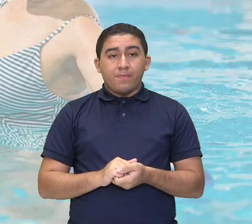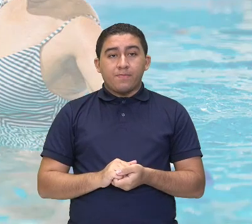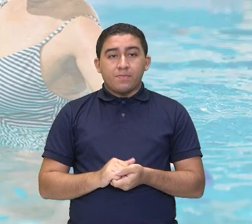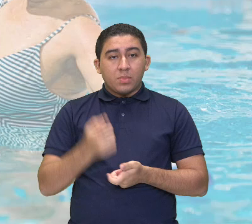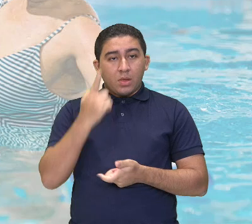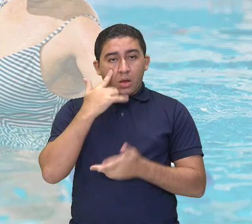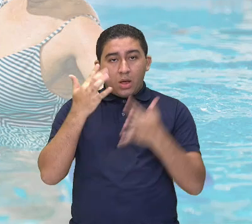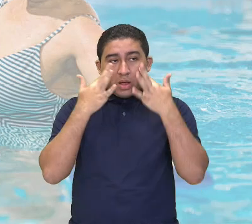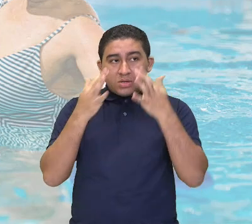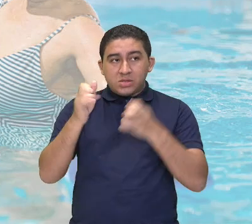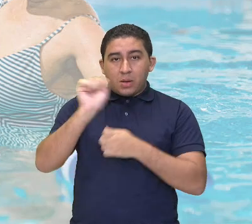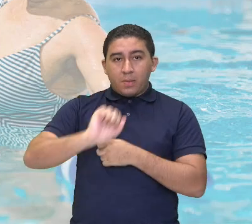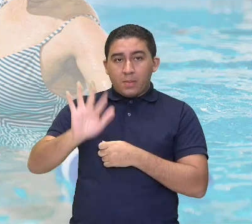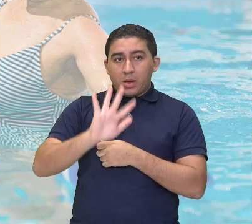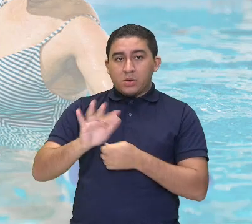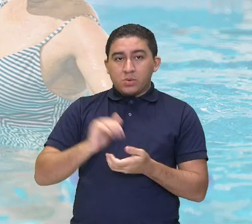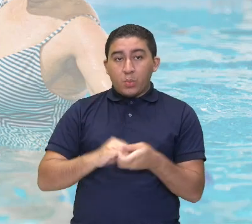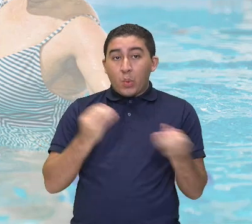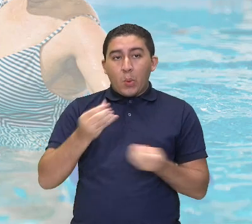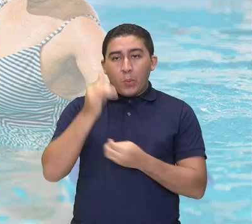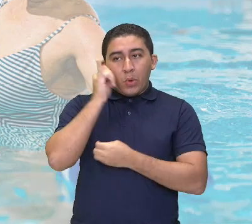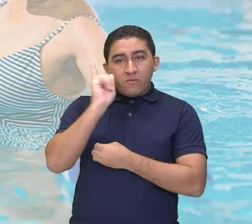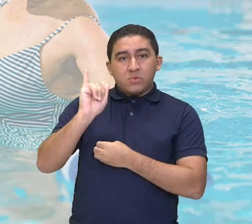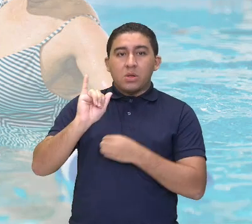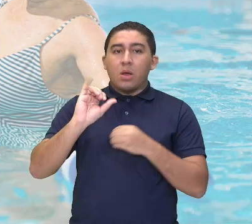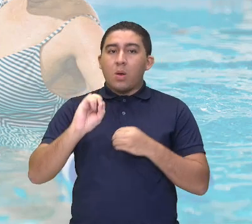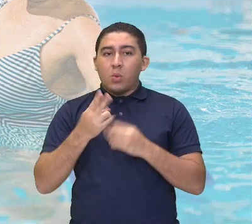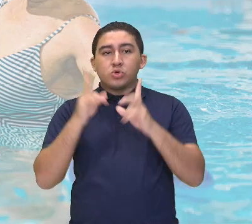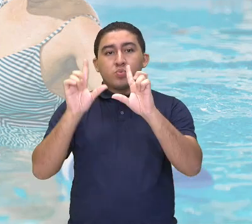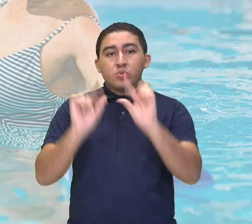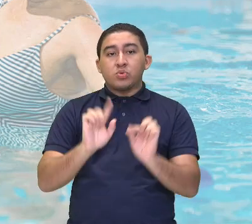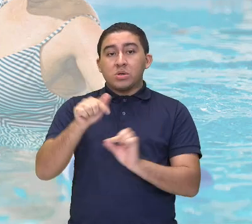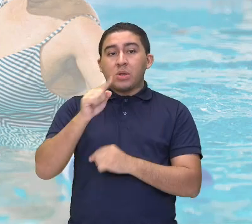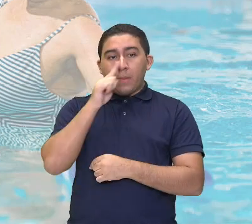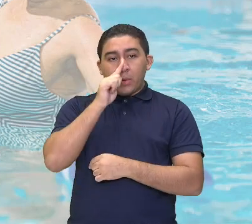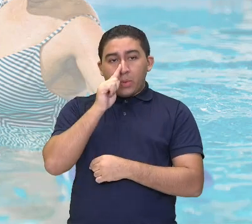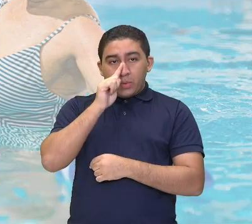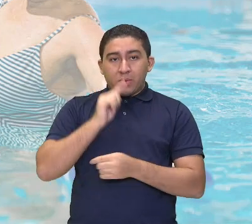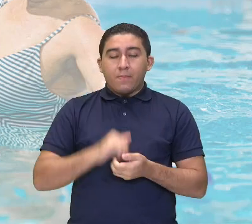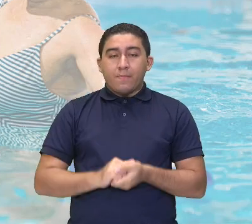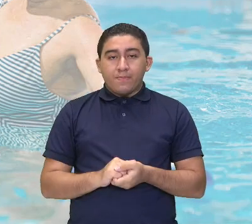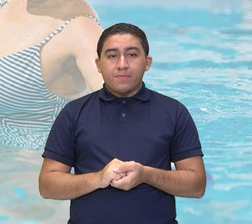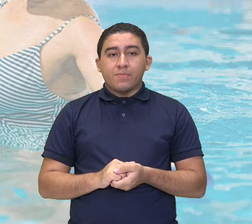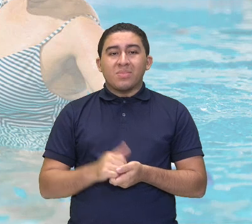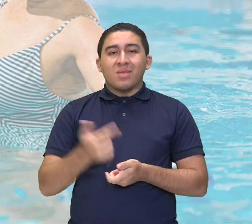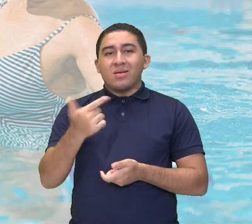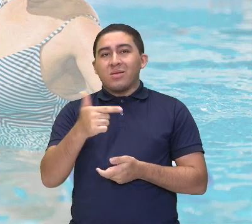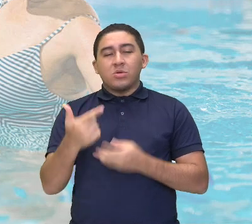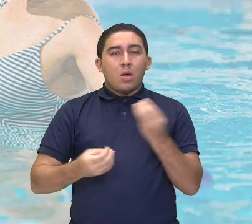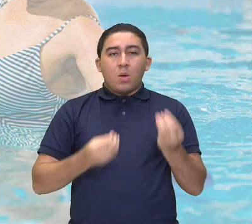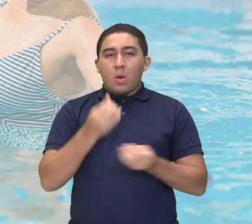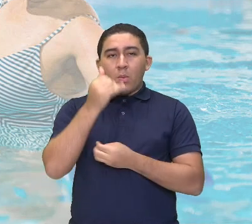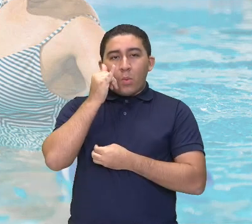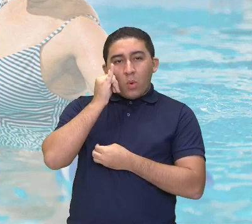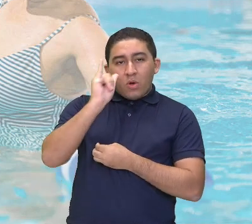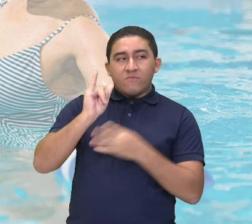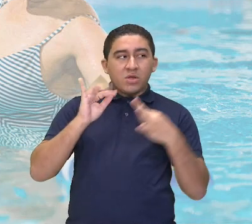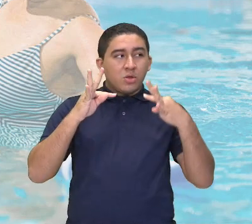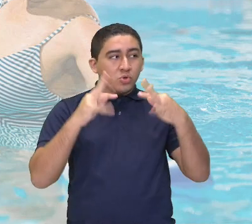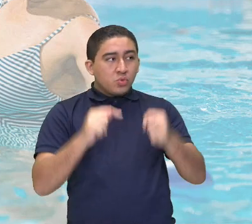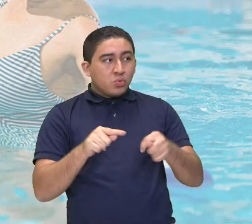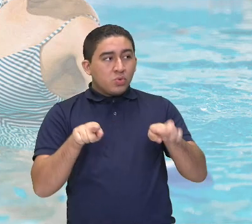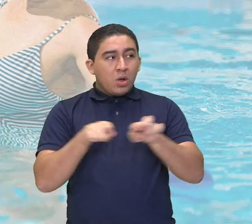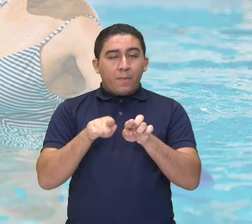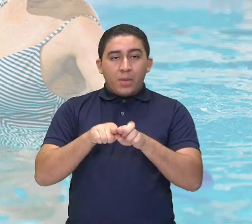imagem. Como prevenir ou retardar o Parkinson? Embora não seja possível prevenir totalmente, algumas